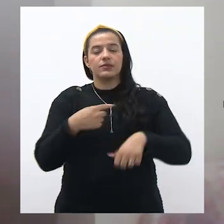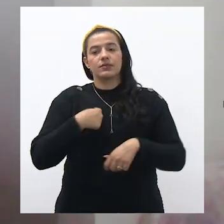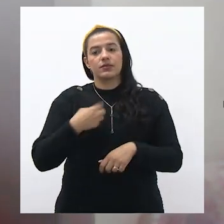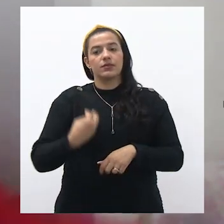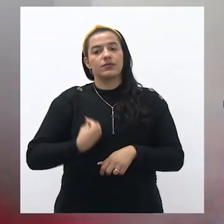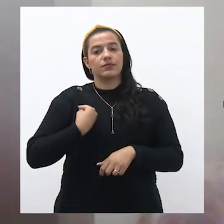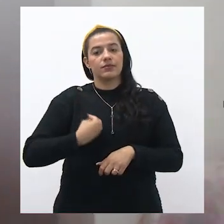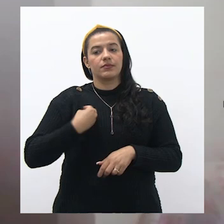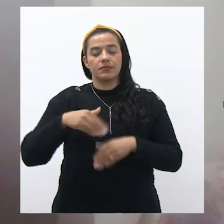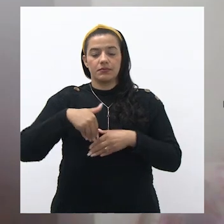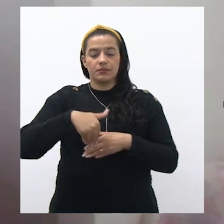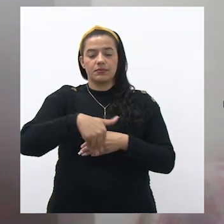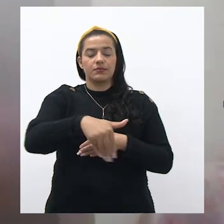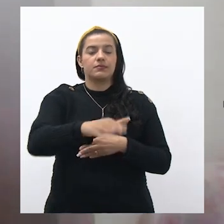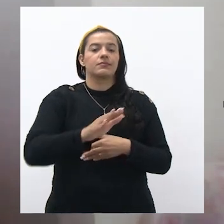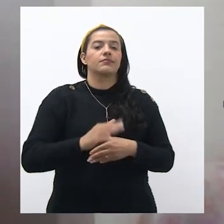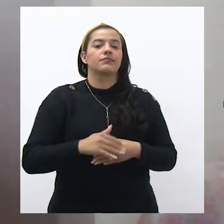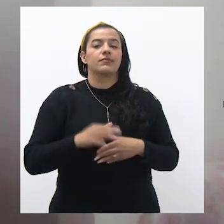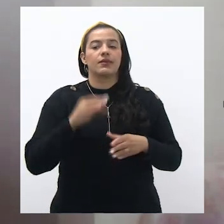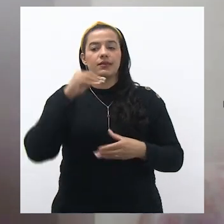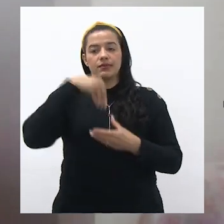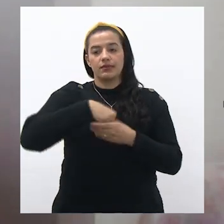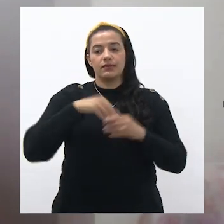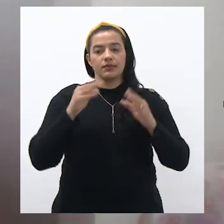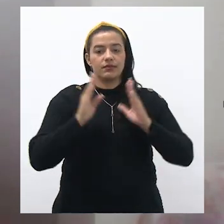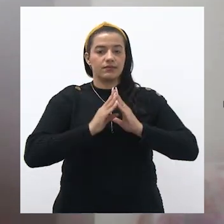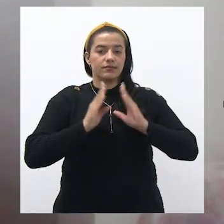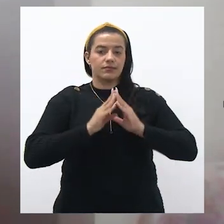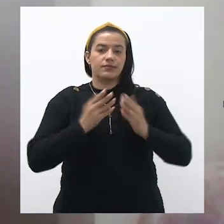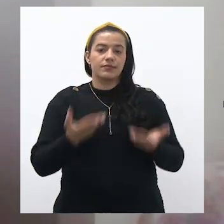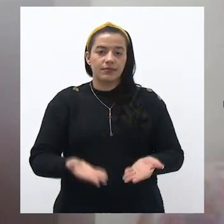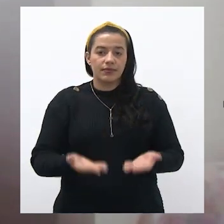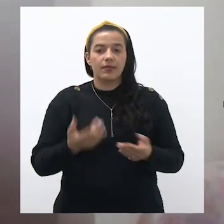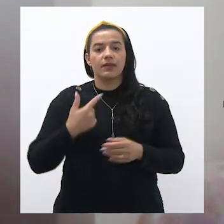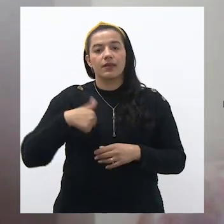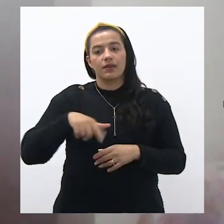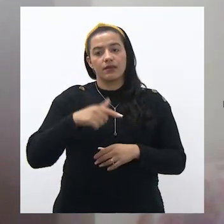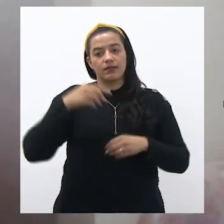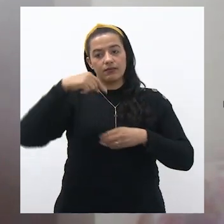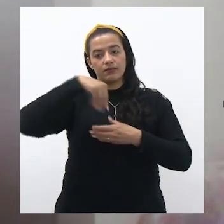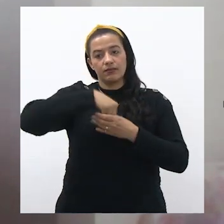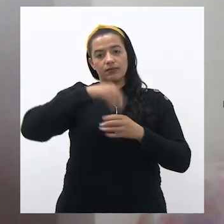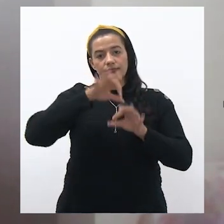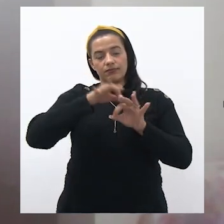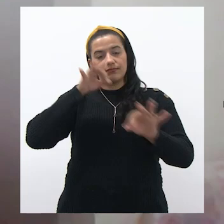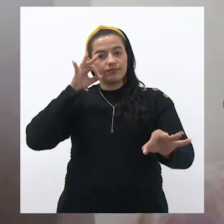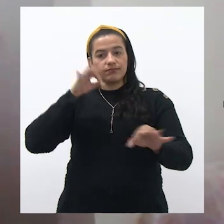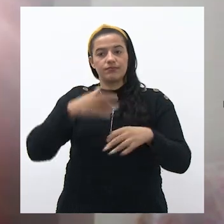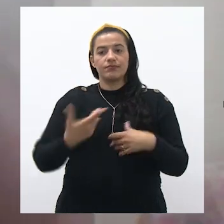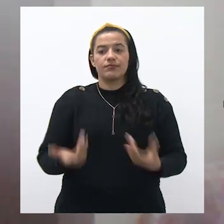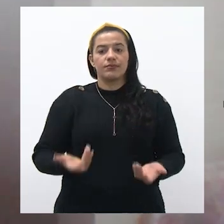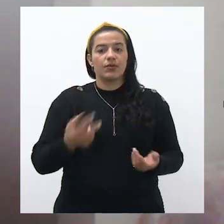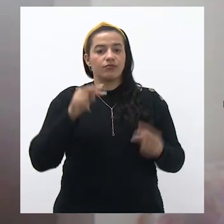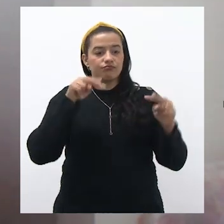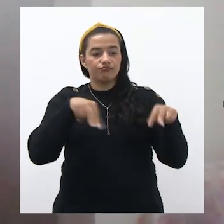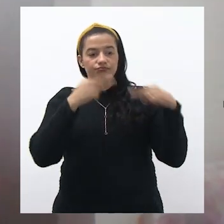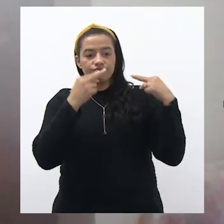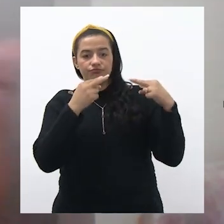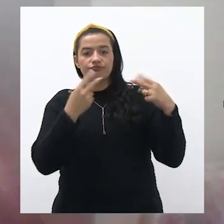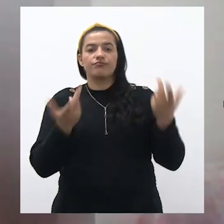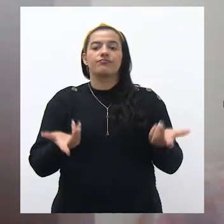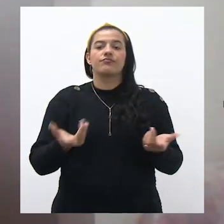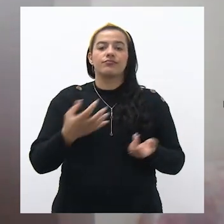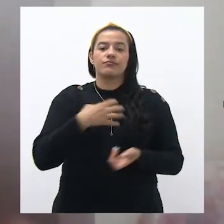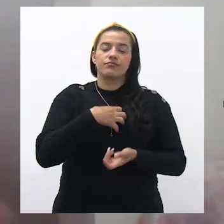partir daí, então, eu passo a ficar aqui. E esse acompanhamento que eu faço é daqui, à distância, sem usar o olhar, sem usar os